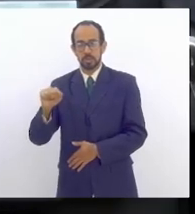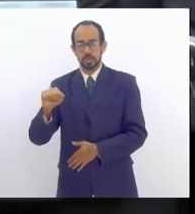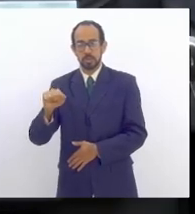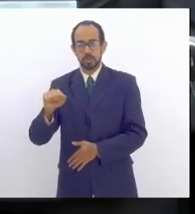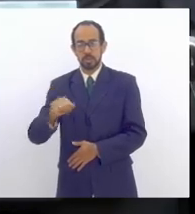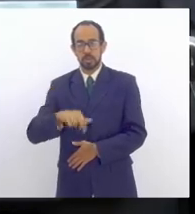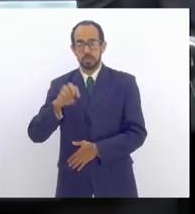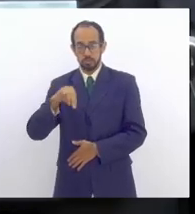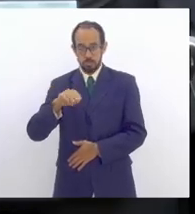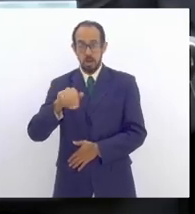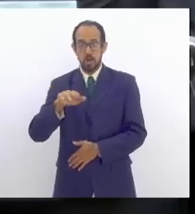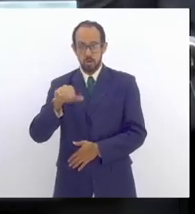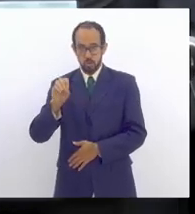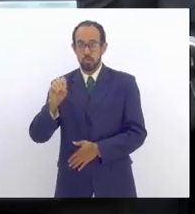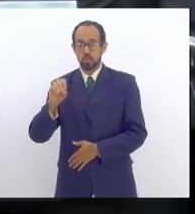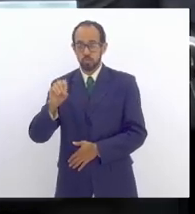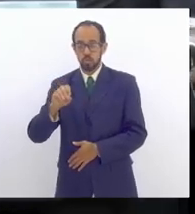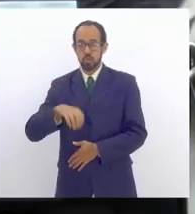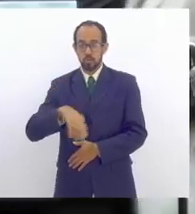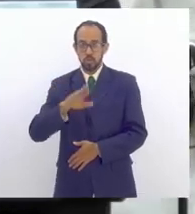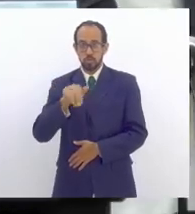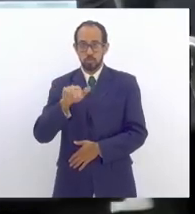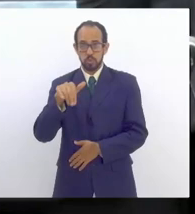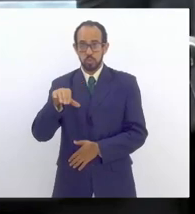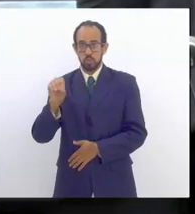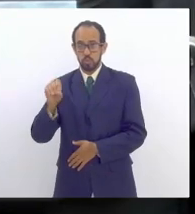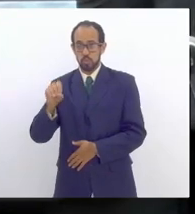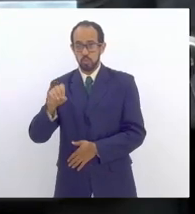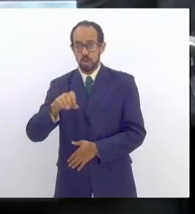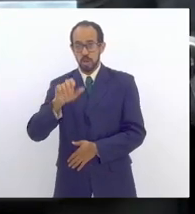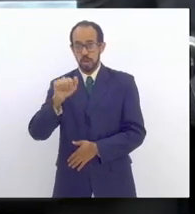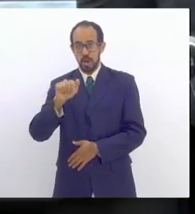Mauro Faria, Cássio, Bruno Dubê, Alexandre Esquerdo,